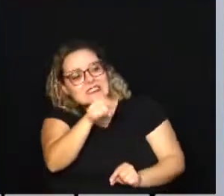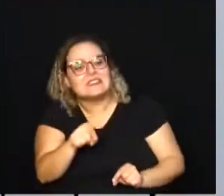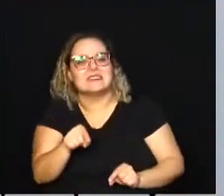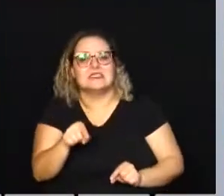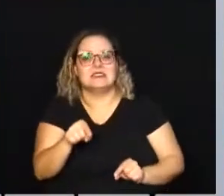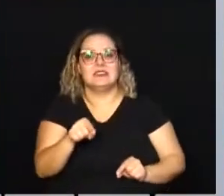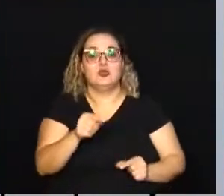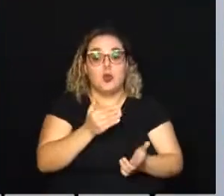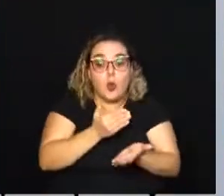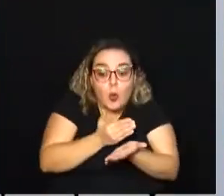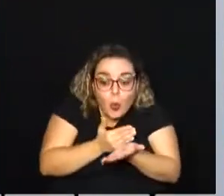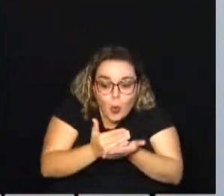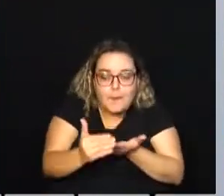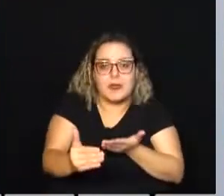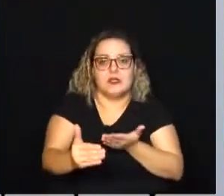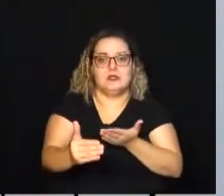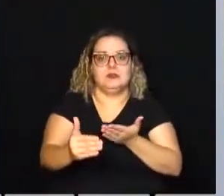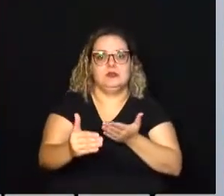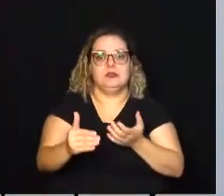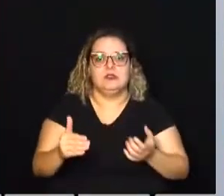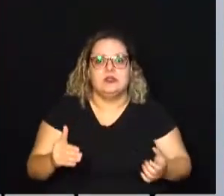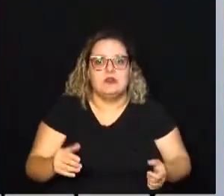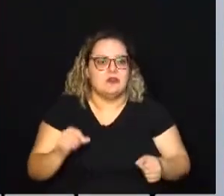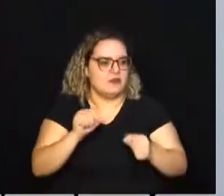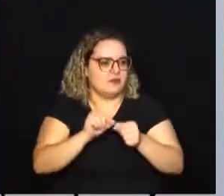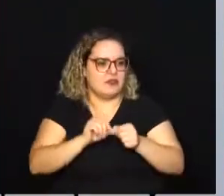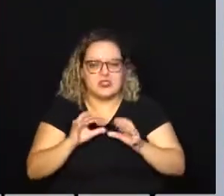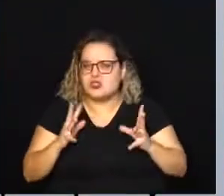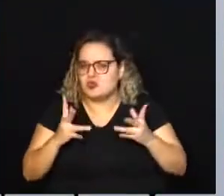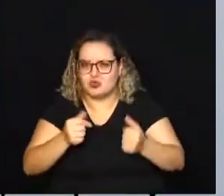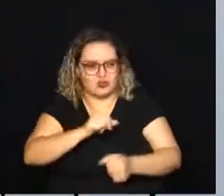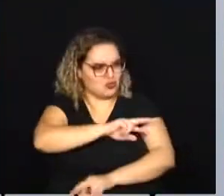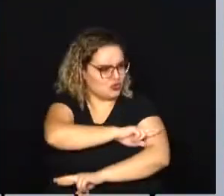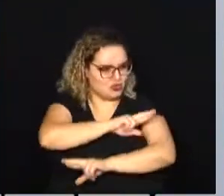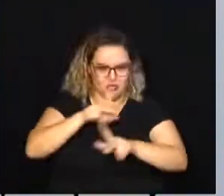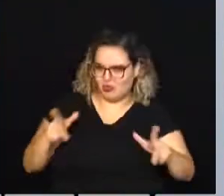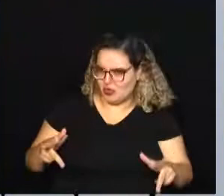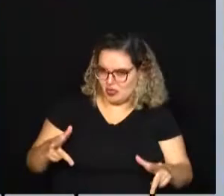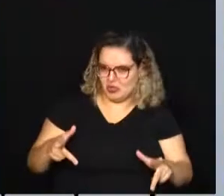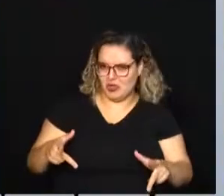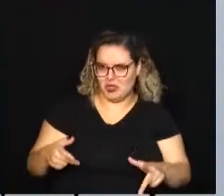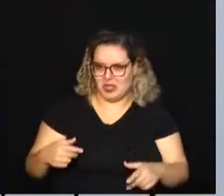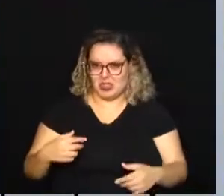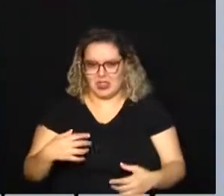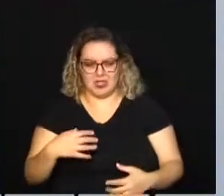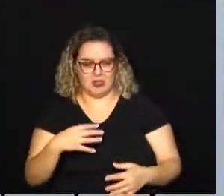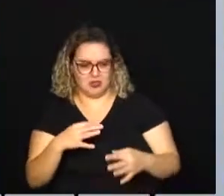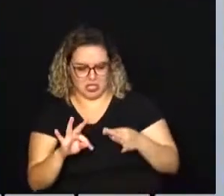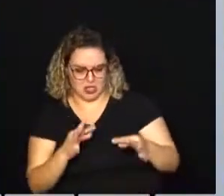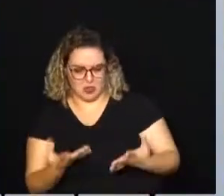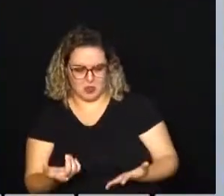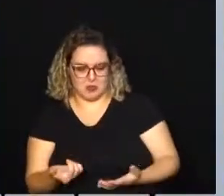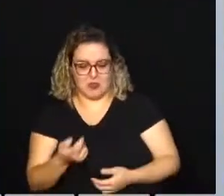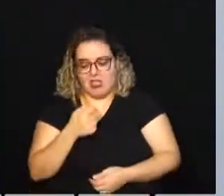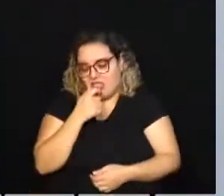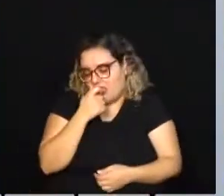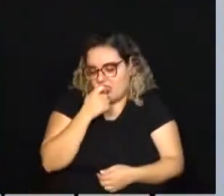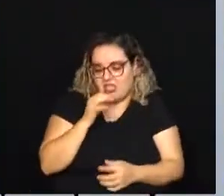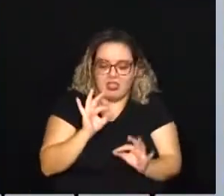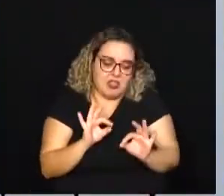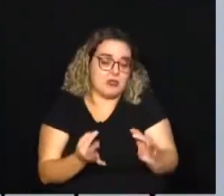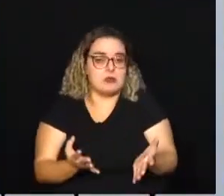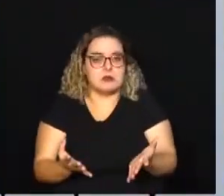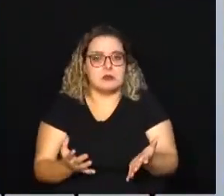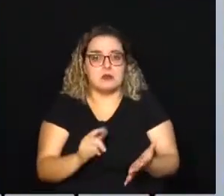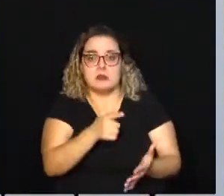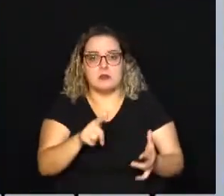início, sabotou as medidas preventivas, tratou como uma gripezinha, foi irresponsável, não preparou